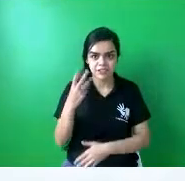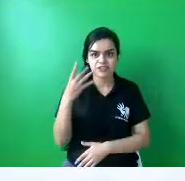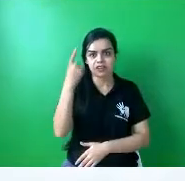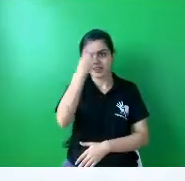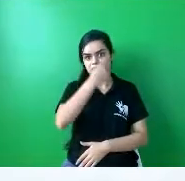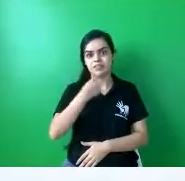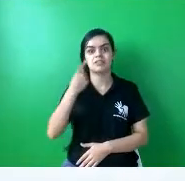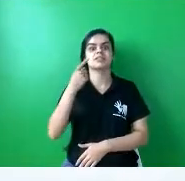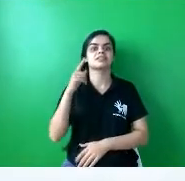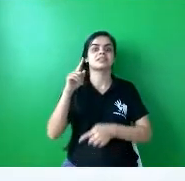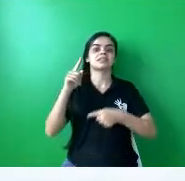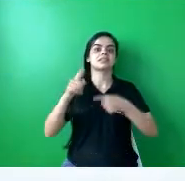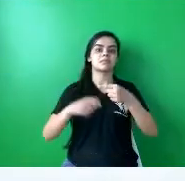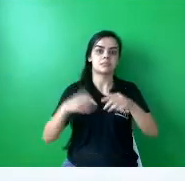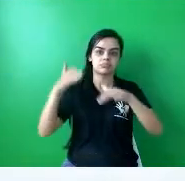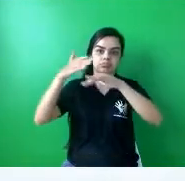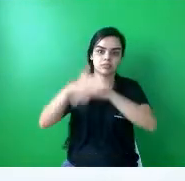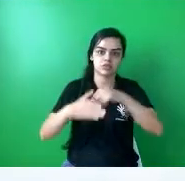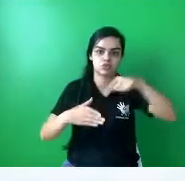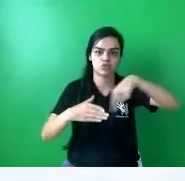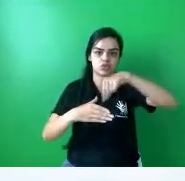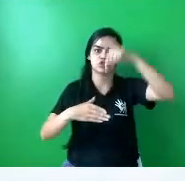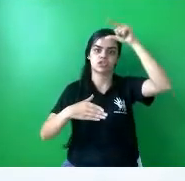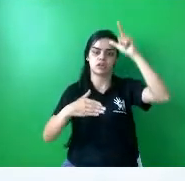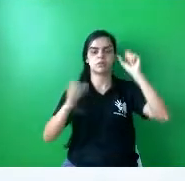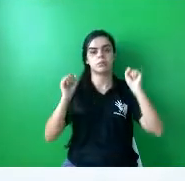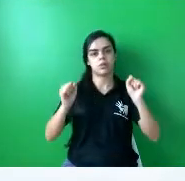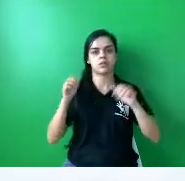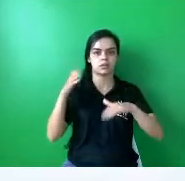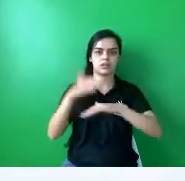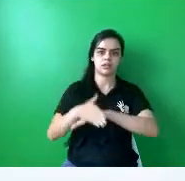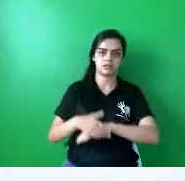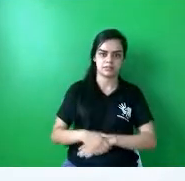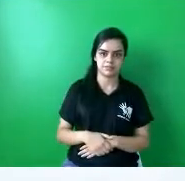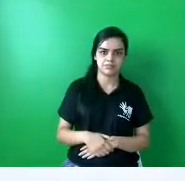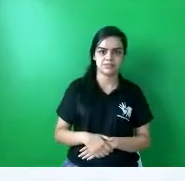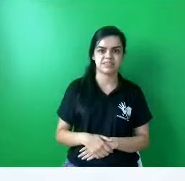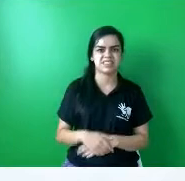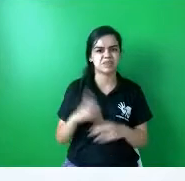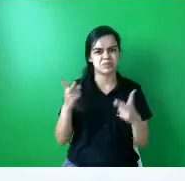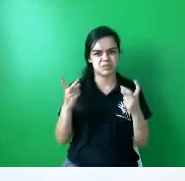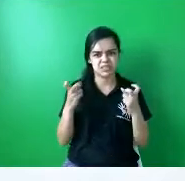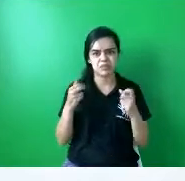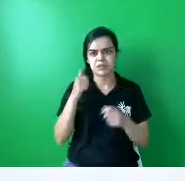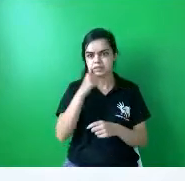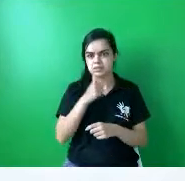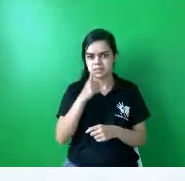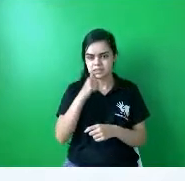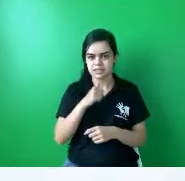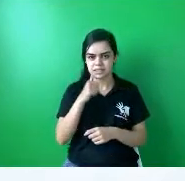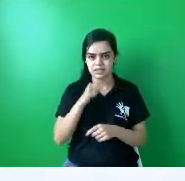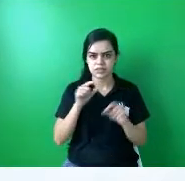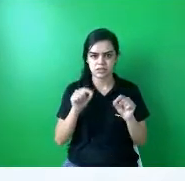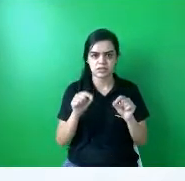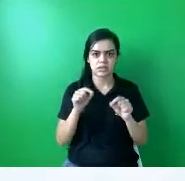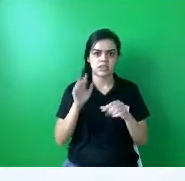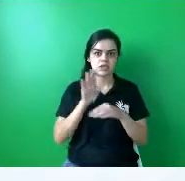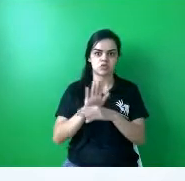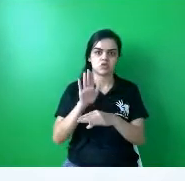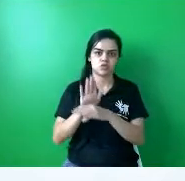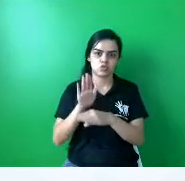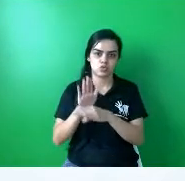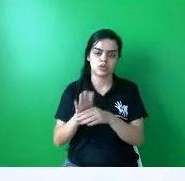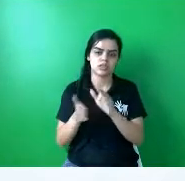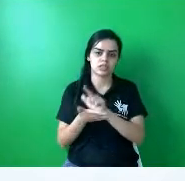horas para que o trabalhador que foi sorteado na outra semana possa entrar. Entendi. Vocês vão perceber que as meninas que fazem lá nos ajudam com a situação